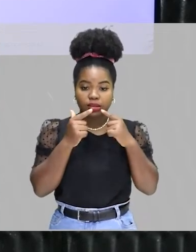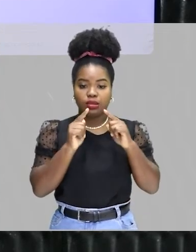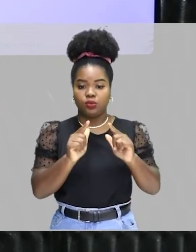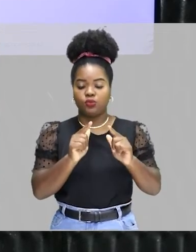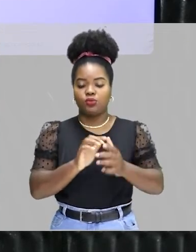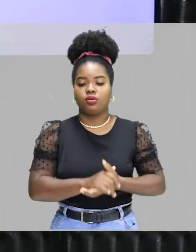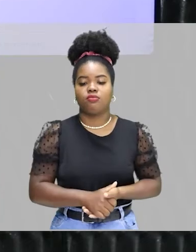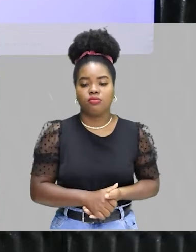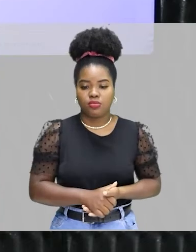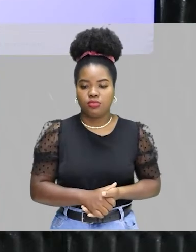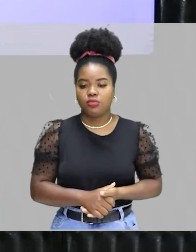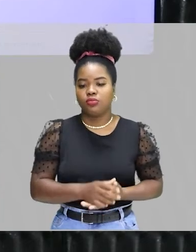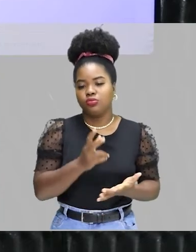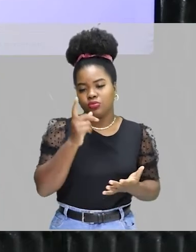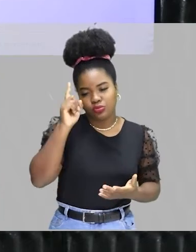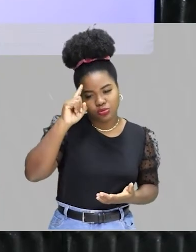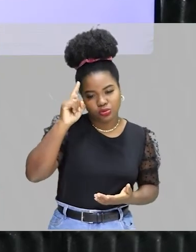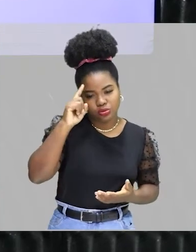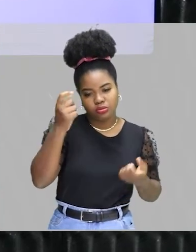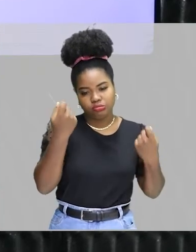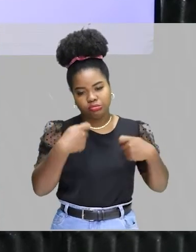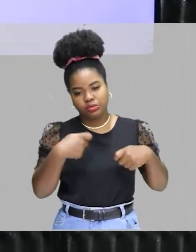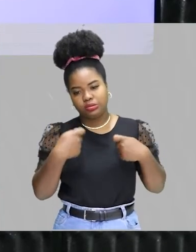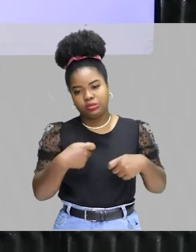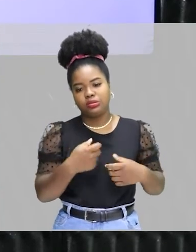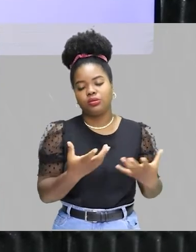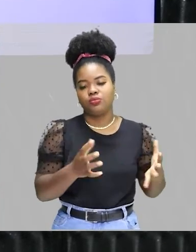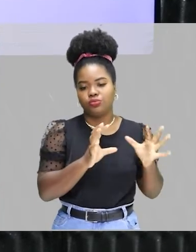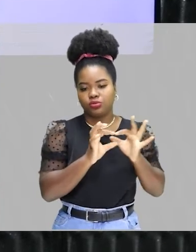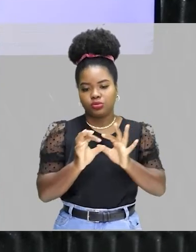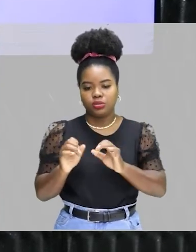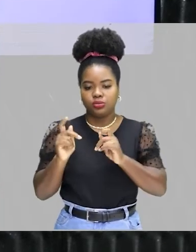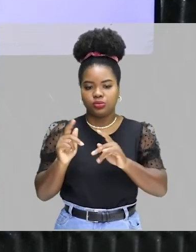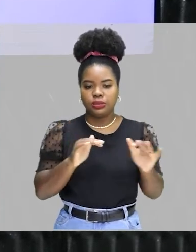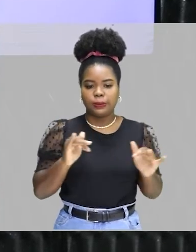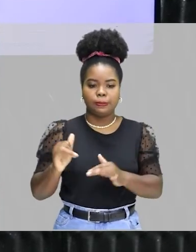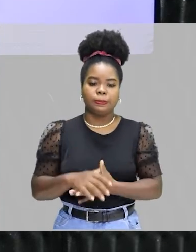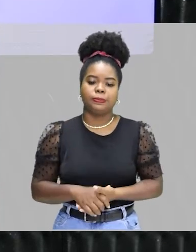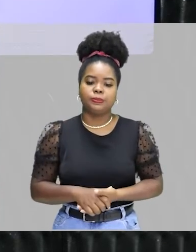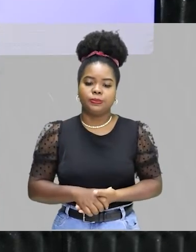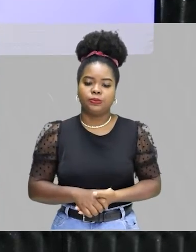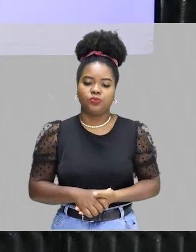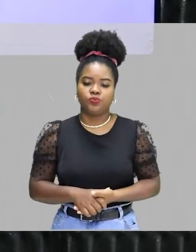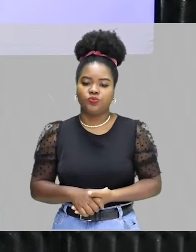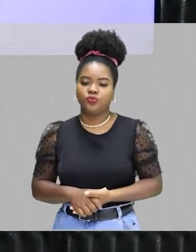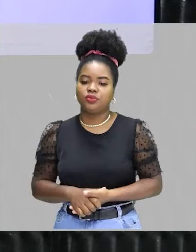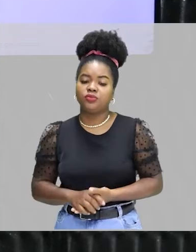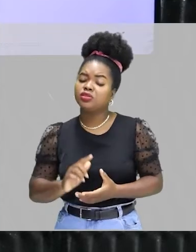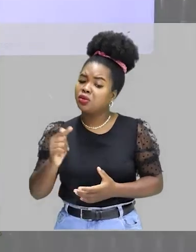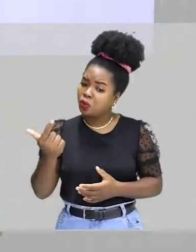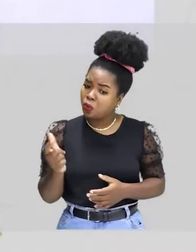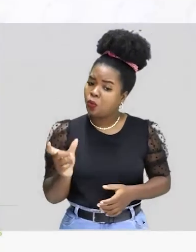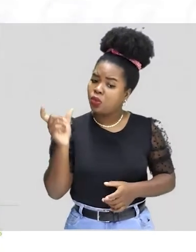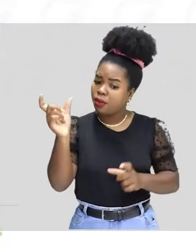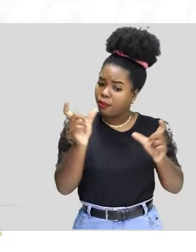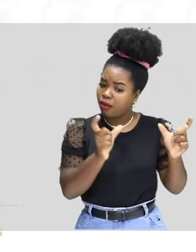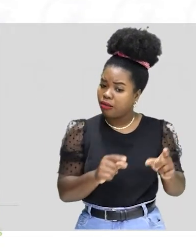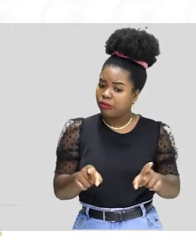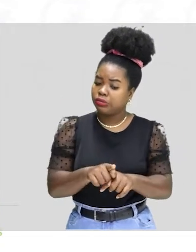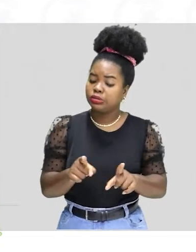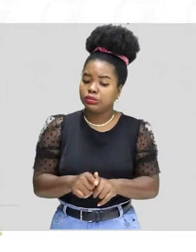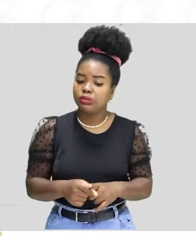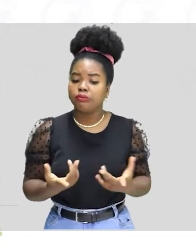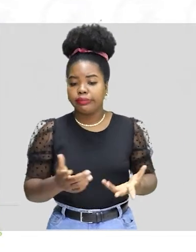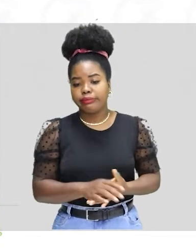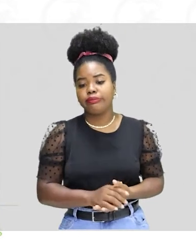linguagem cotidiana, das nossas necessidades comunicativas, ok? E outras palavras que são estrangeiras